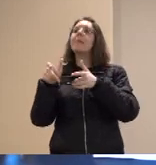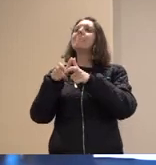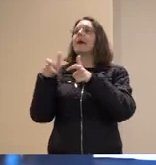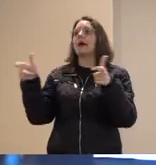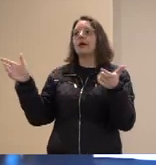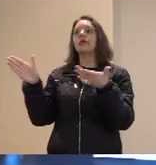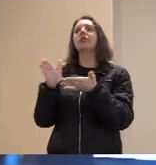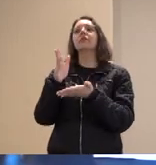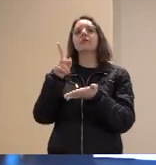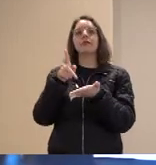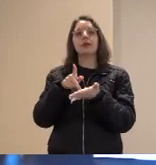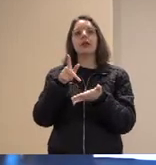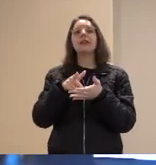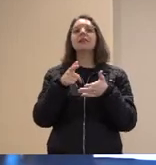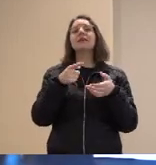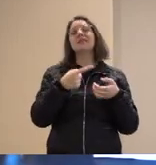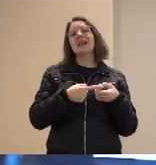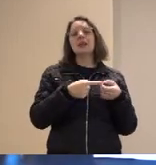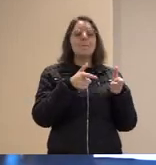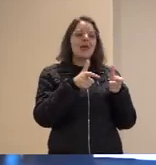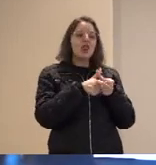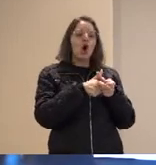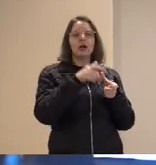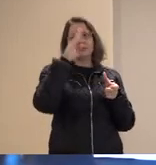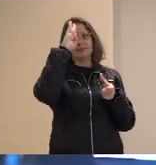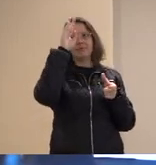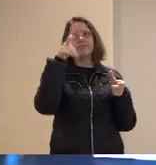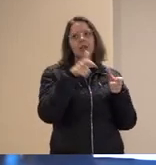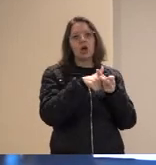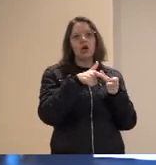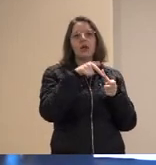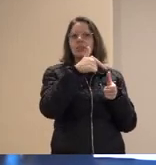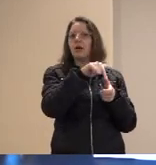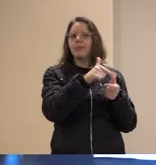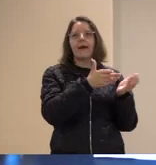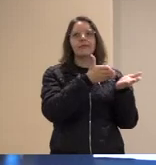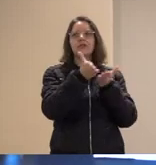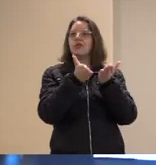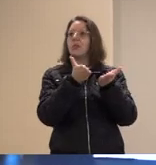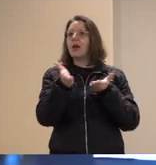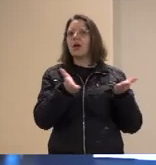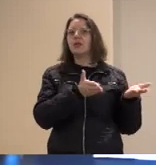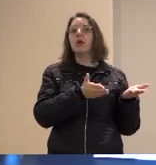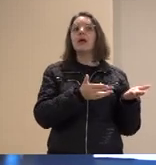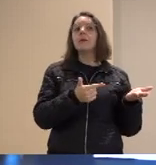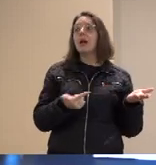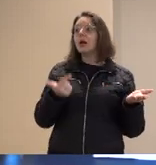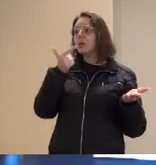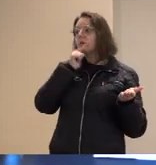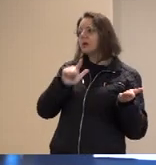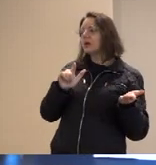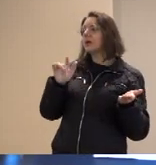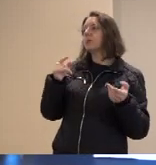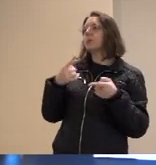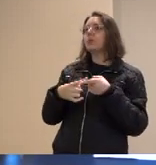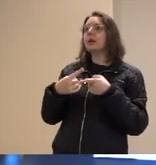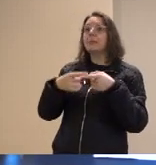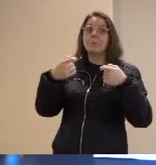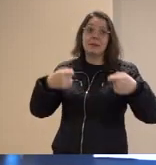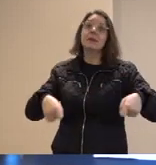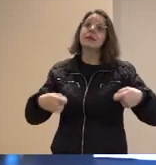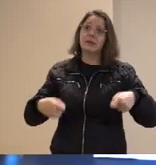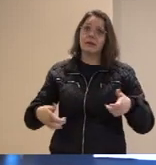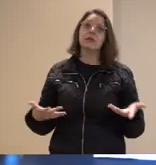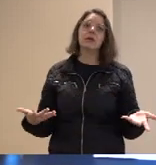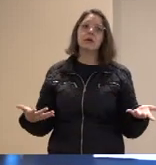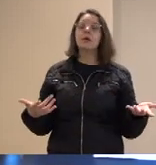né, cidades de pequeno porte que não têm serviço e que, para dar conta, porque a necessidade existe, para